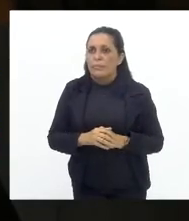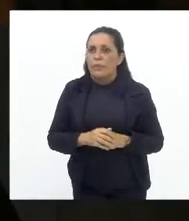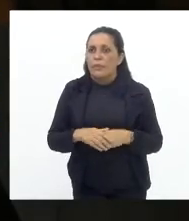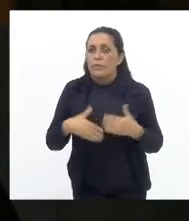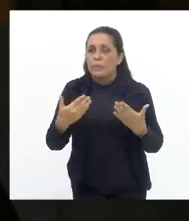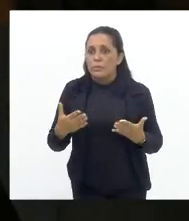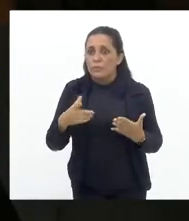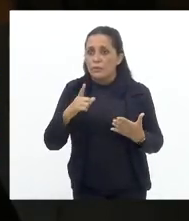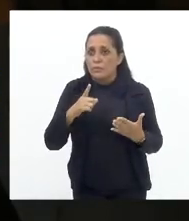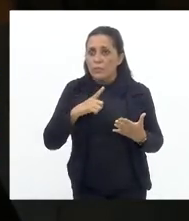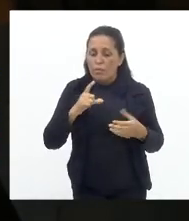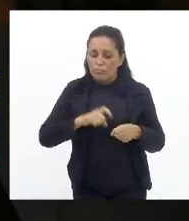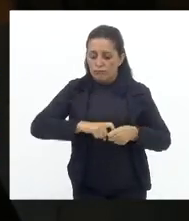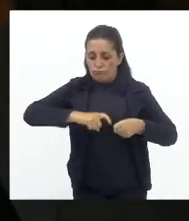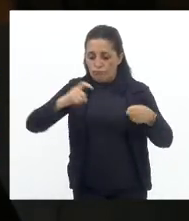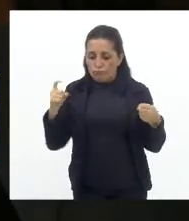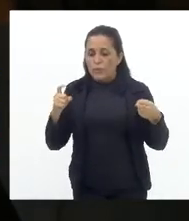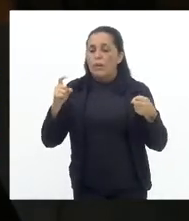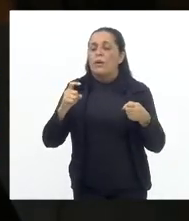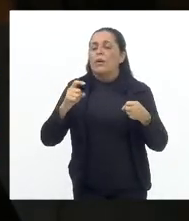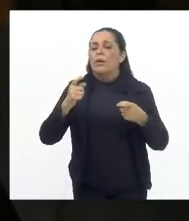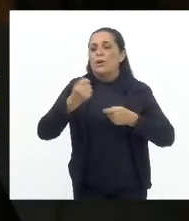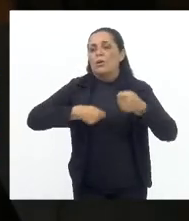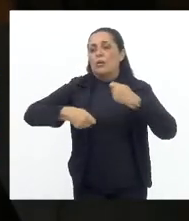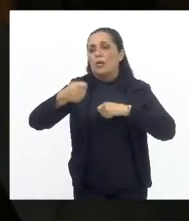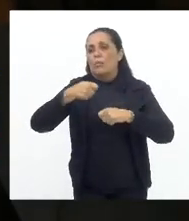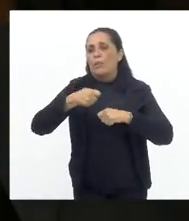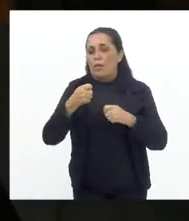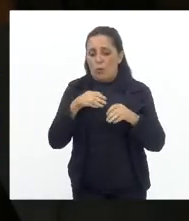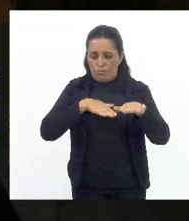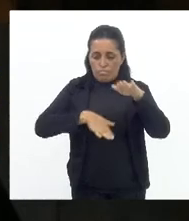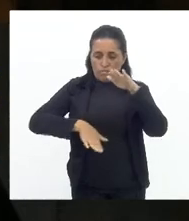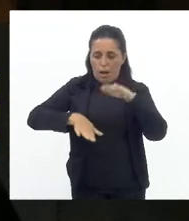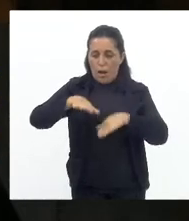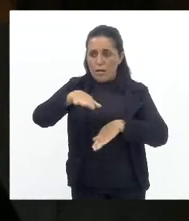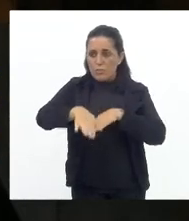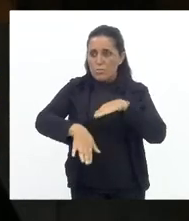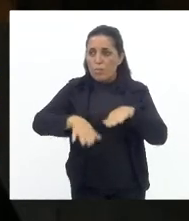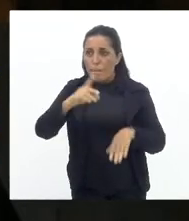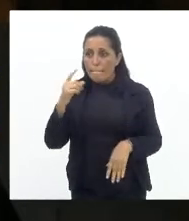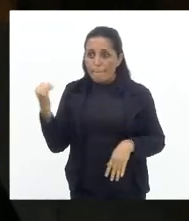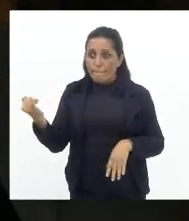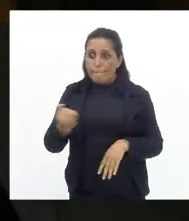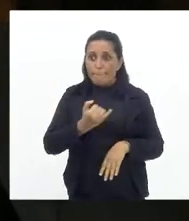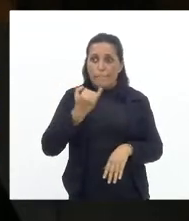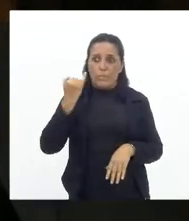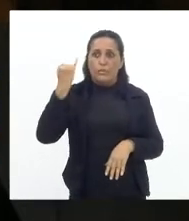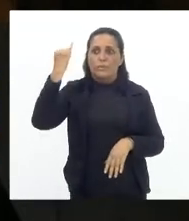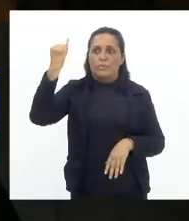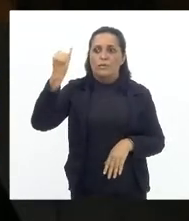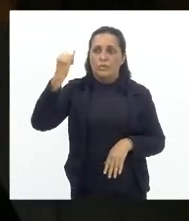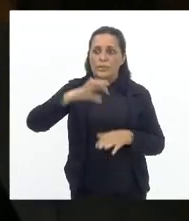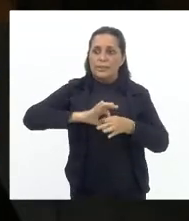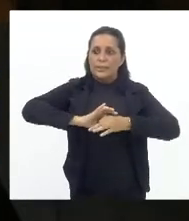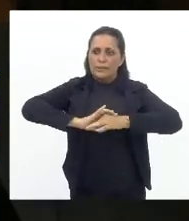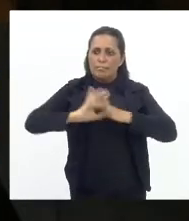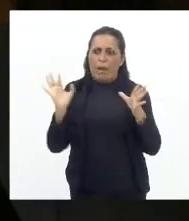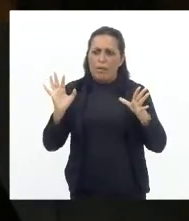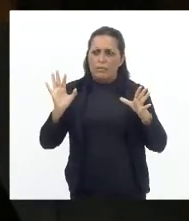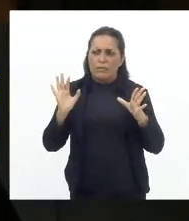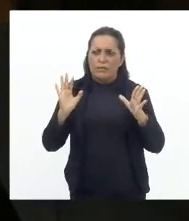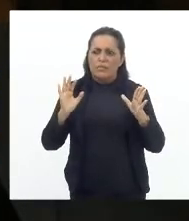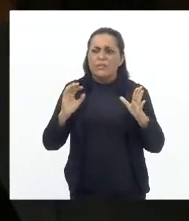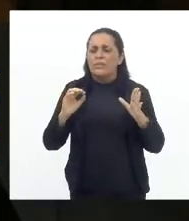que tenham a sua emancipação Econômica que é um tem um passo fundamental para que ser uma SIP de de forma geral e se divertem do